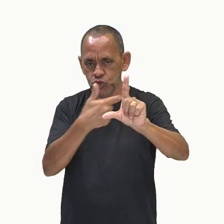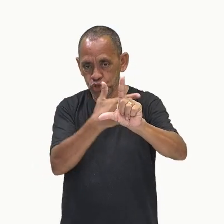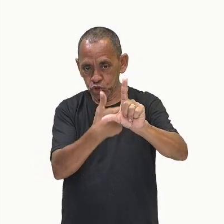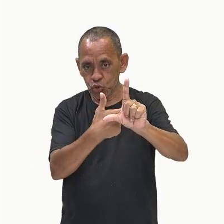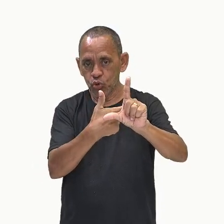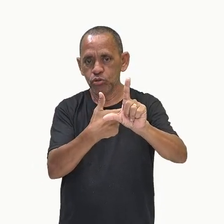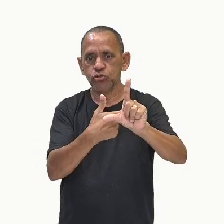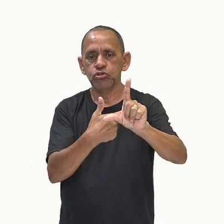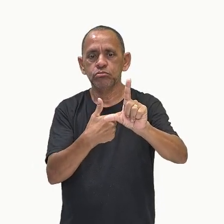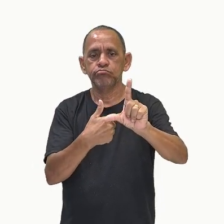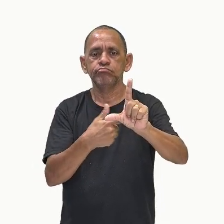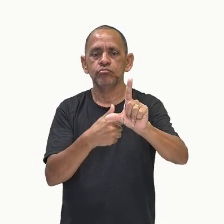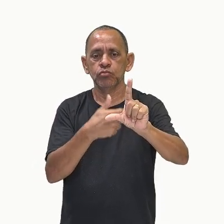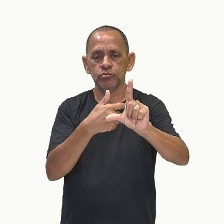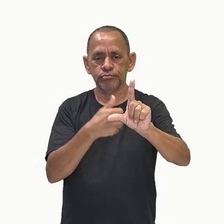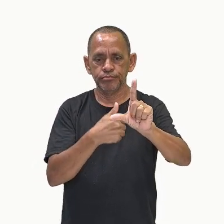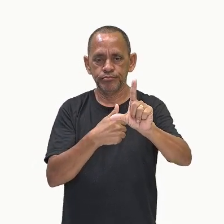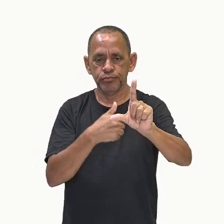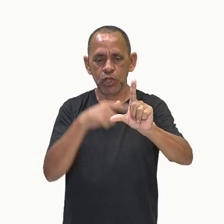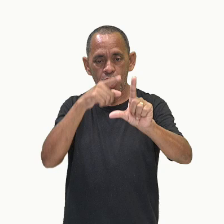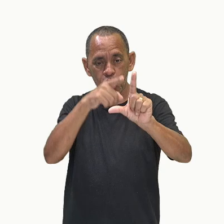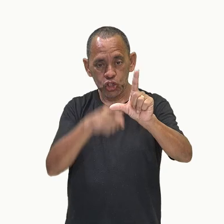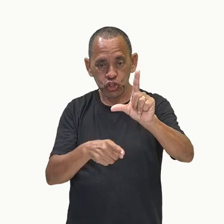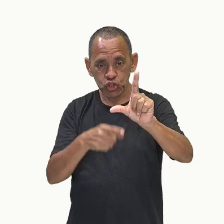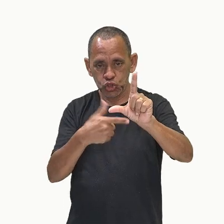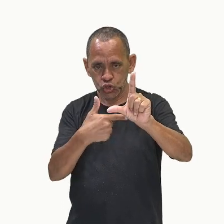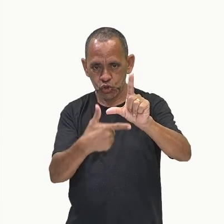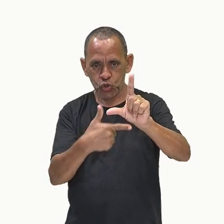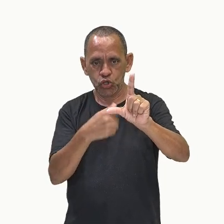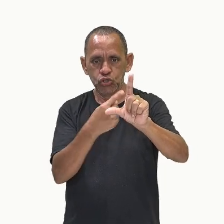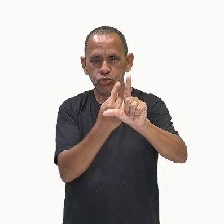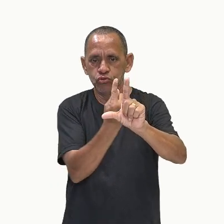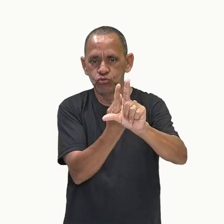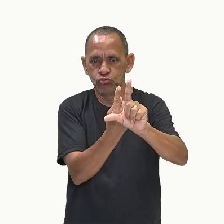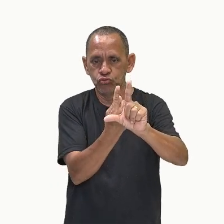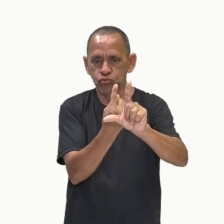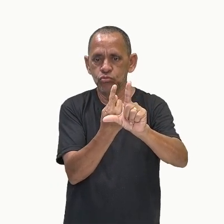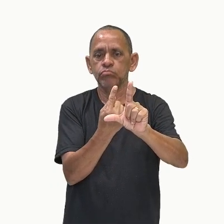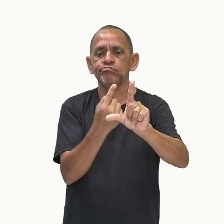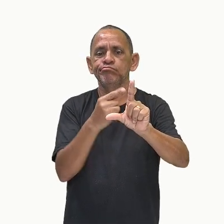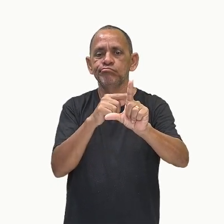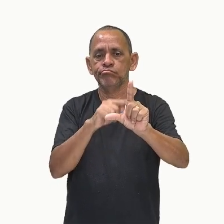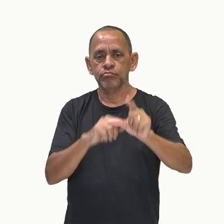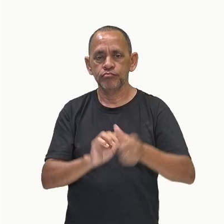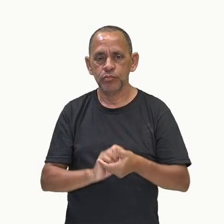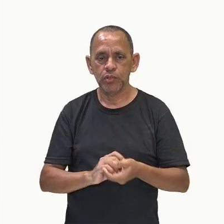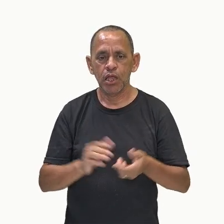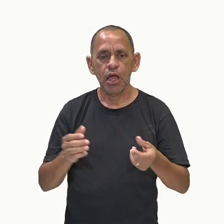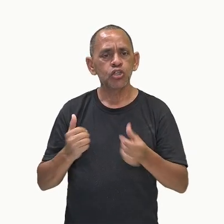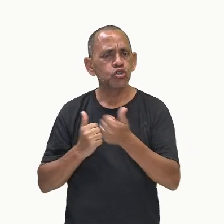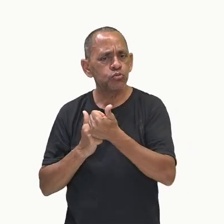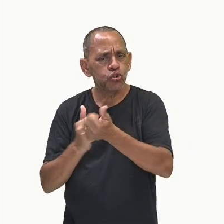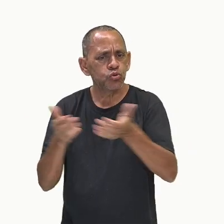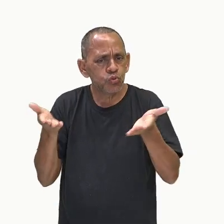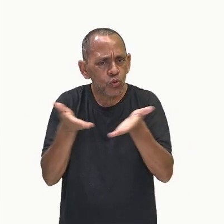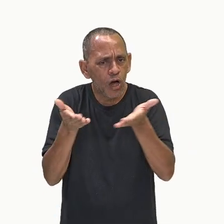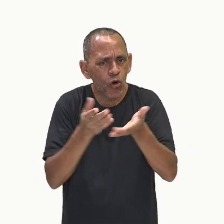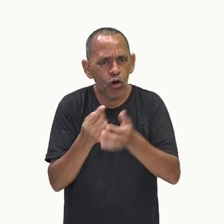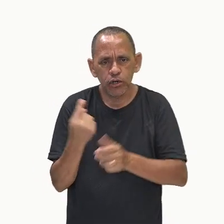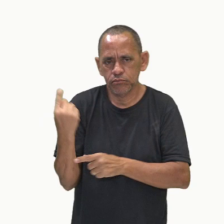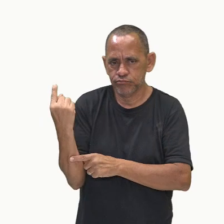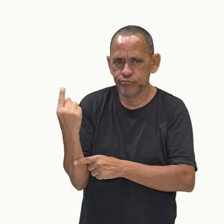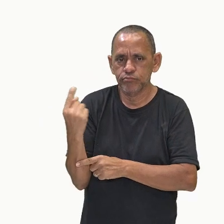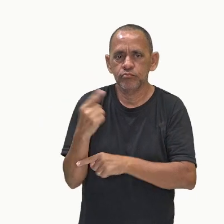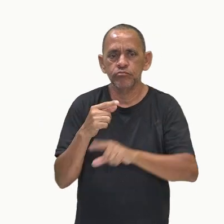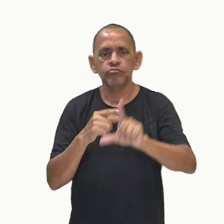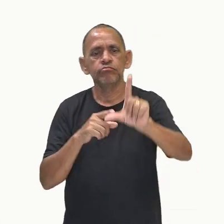6 e 4. Aí vamos substituir naquela nossa fórmula lá. Olha só. Agora,